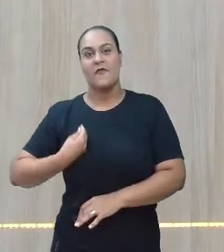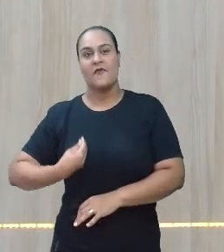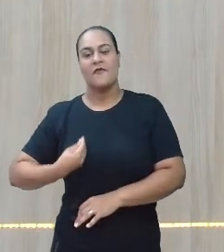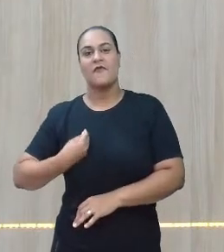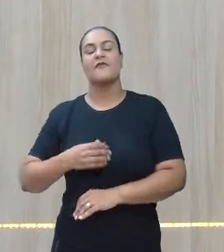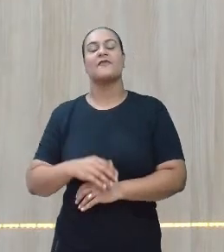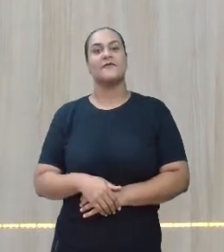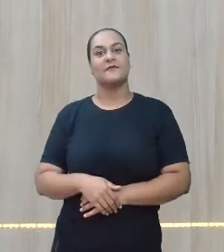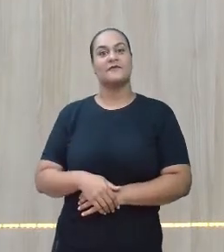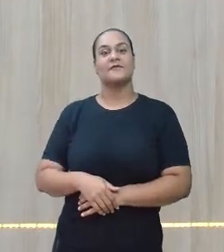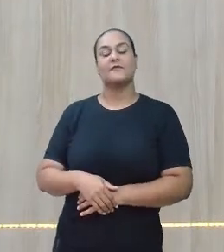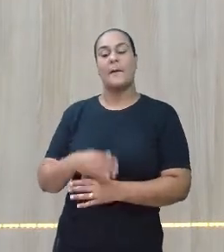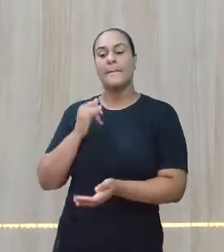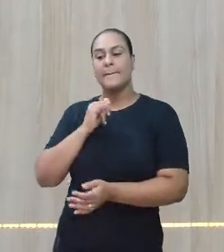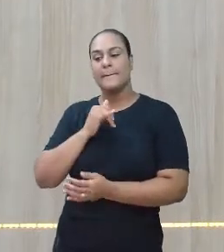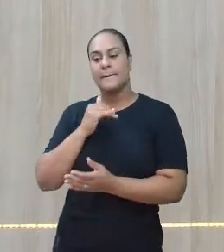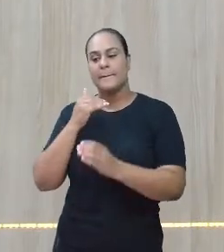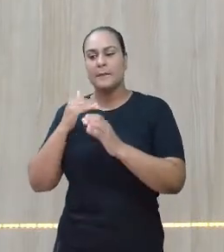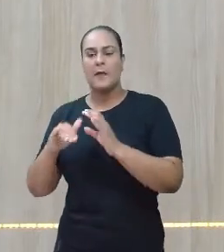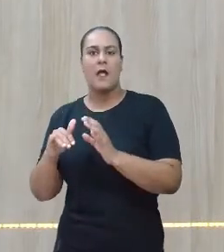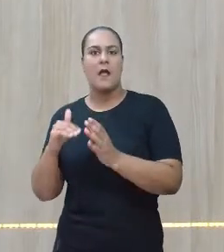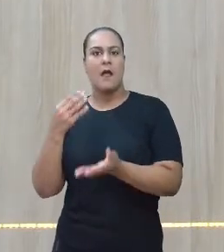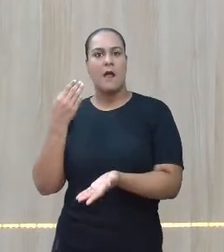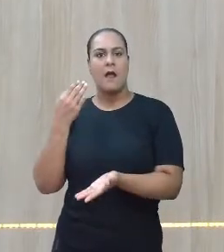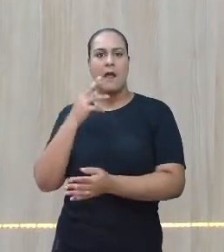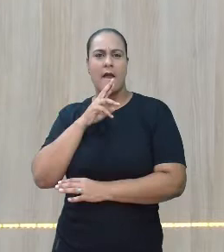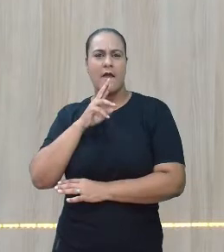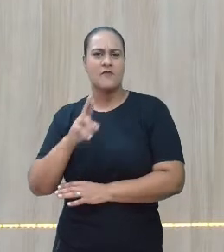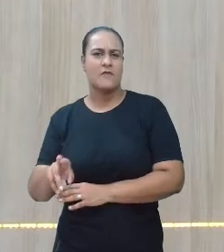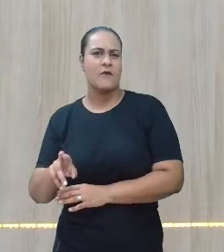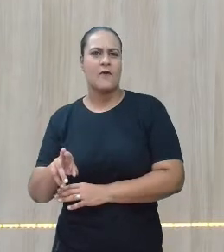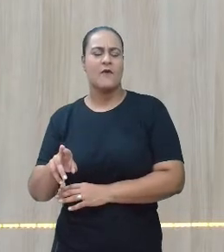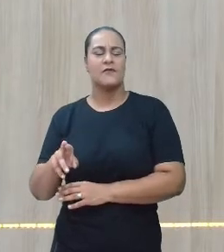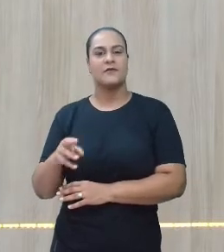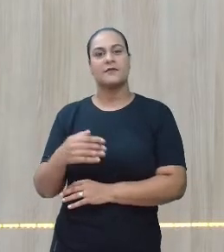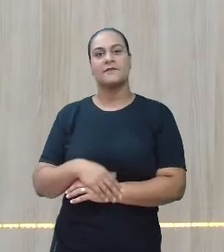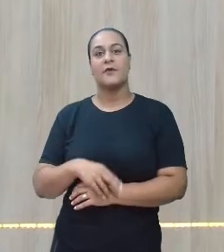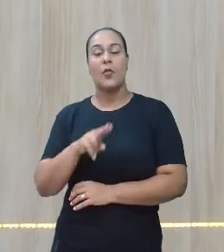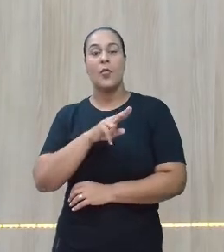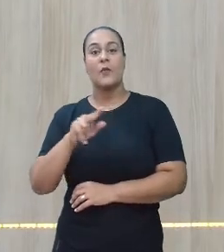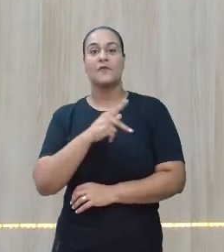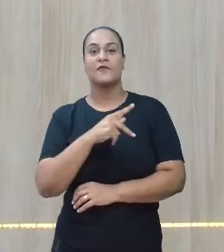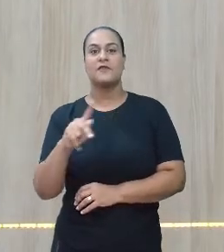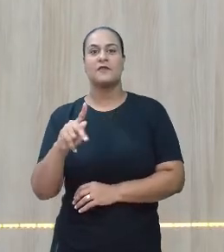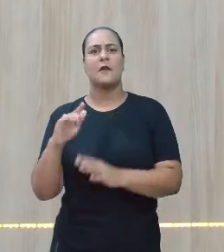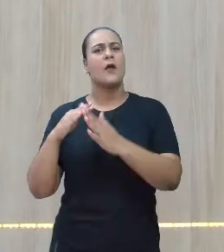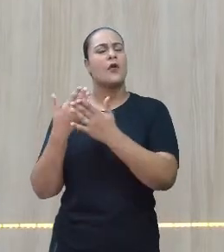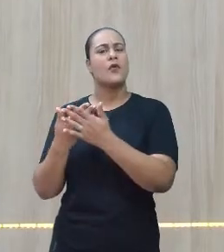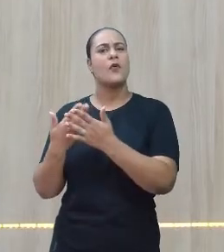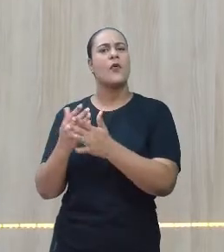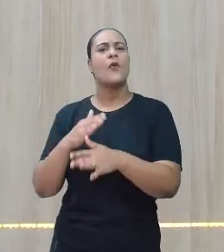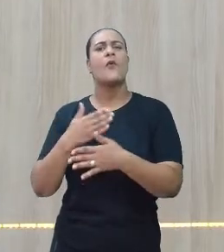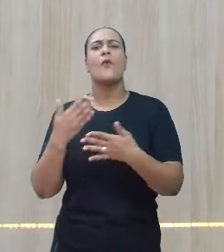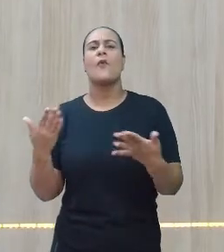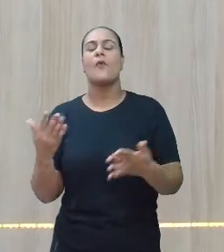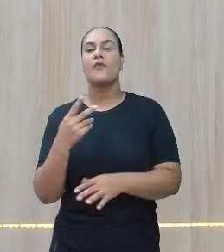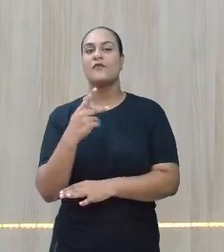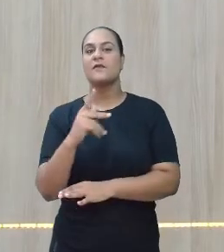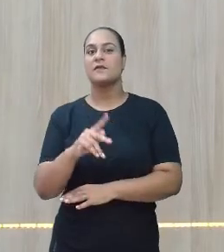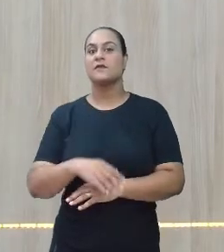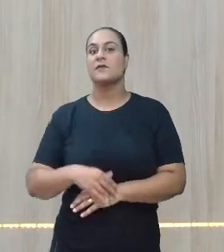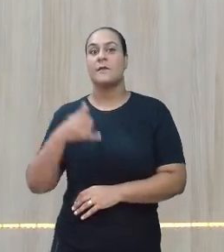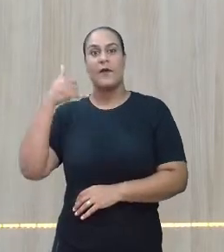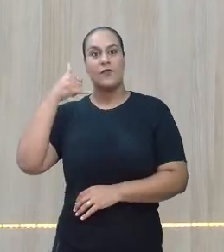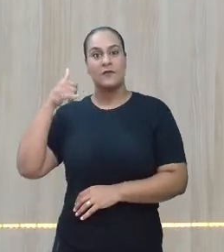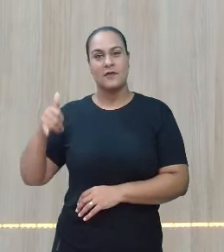colocar perguntas, dizer o nome de vocês, de que escola vocês são. Então, vai lá, pega seu celular aí,